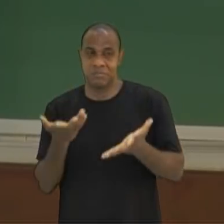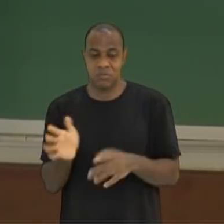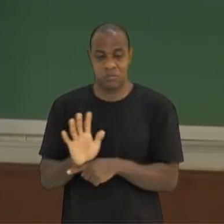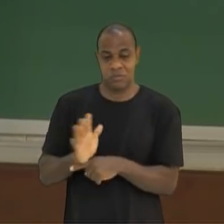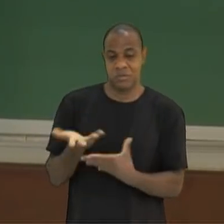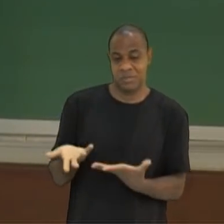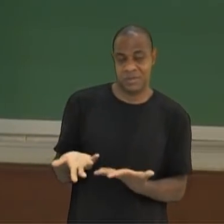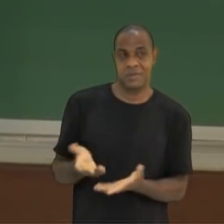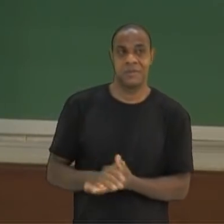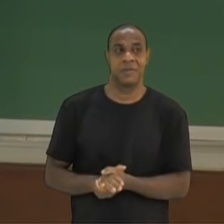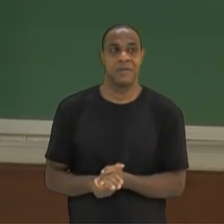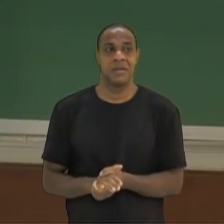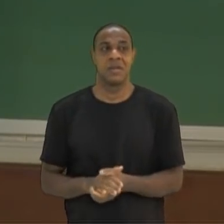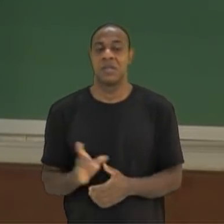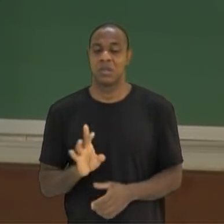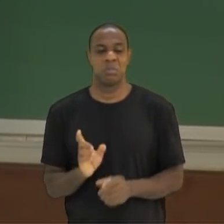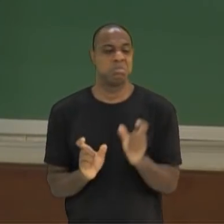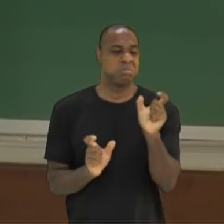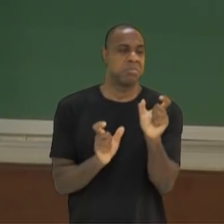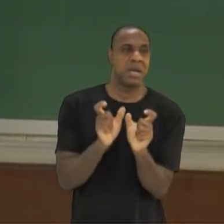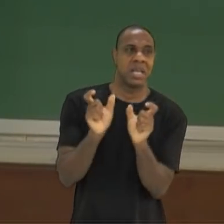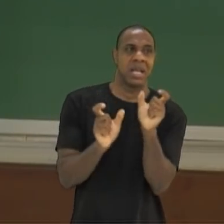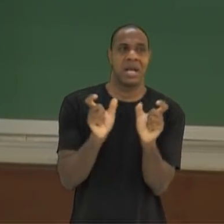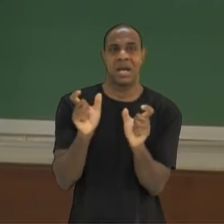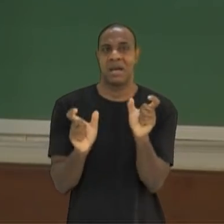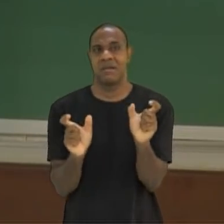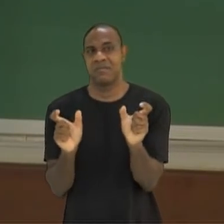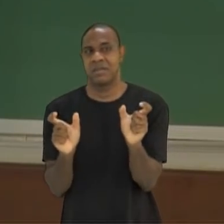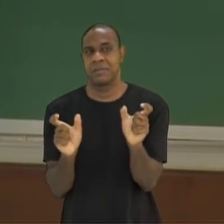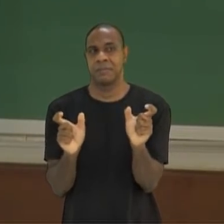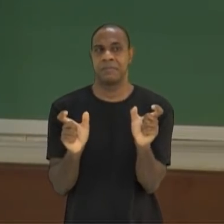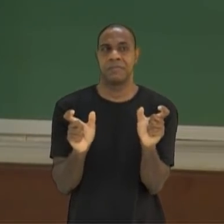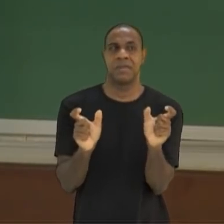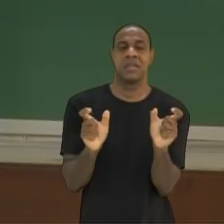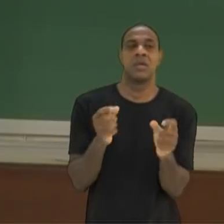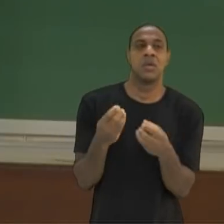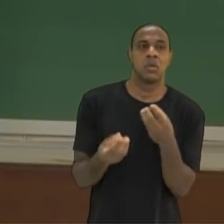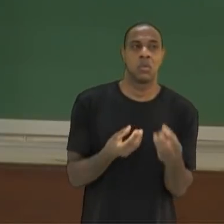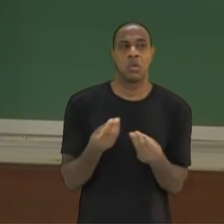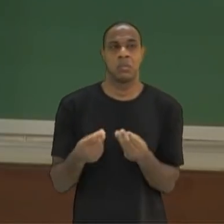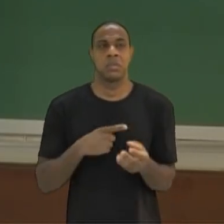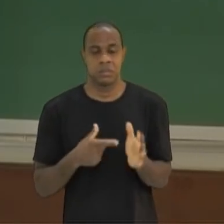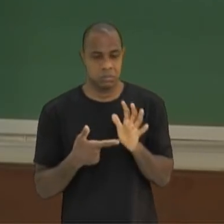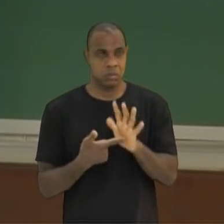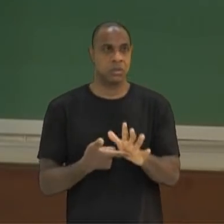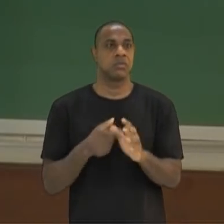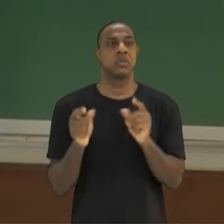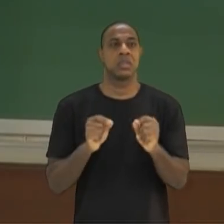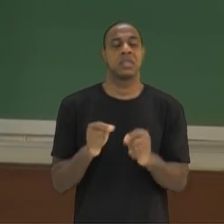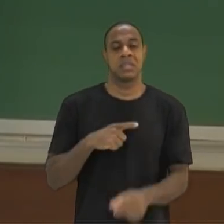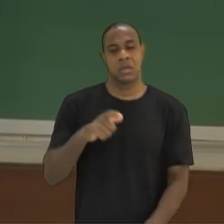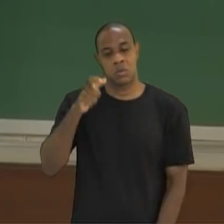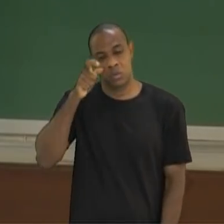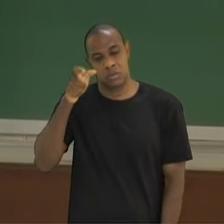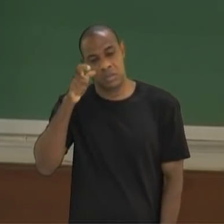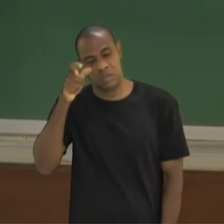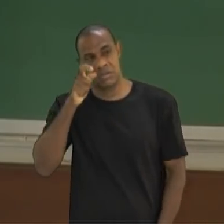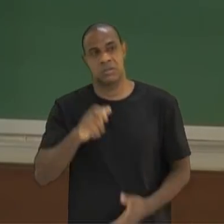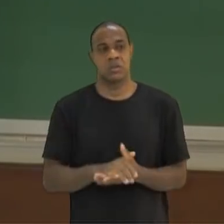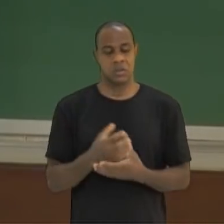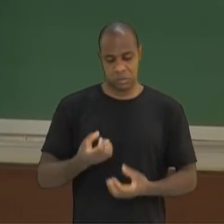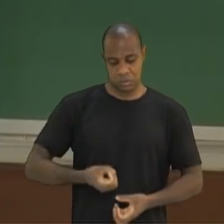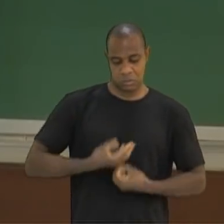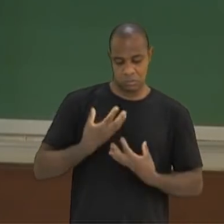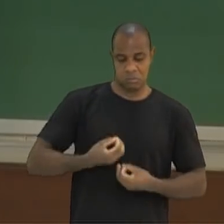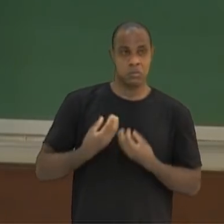necessariamente com palavras, com frases de efeito, né, que promovam aí essa curiosidade nos telespectadores,